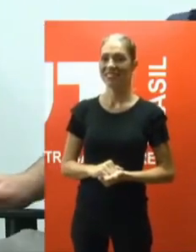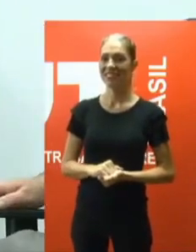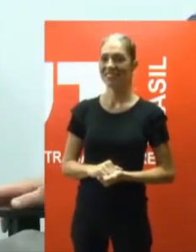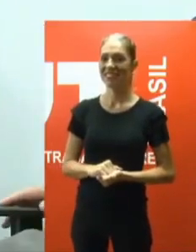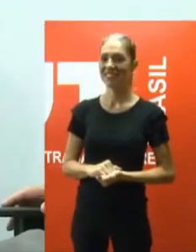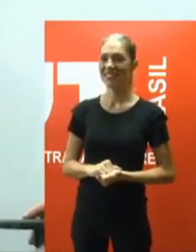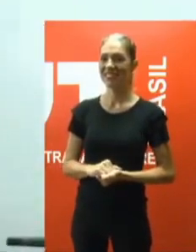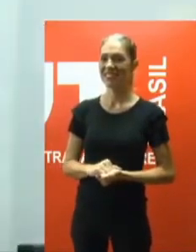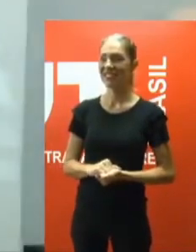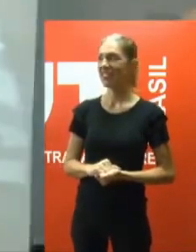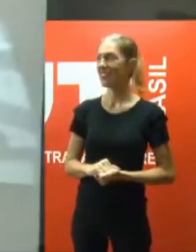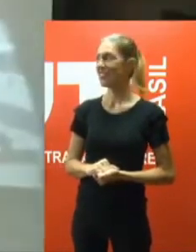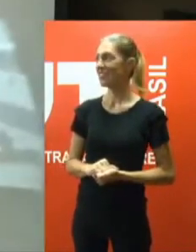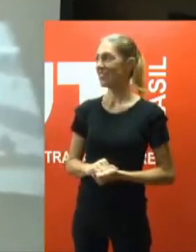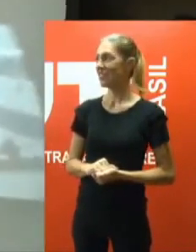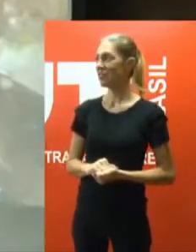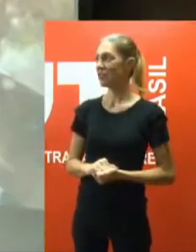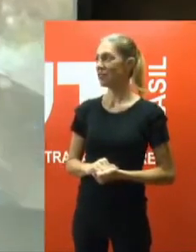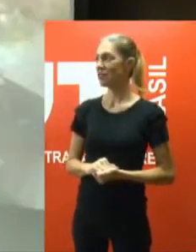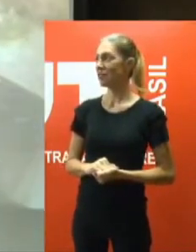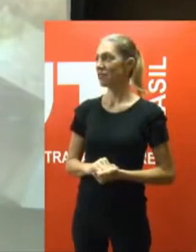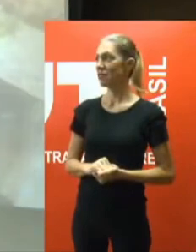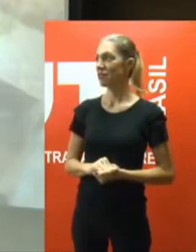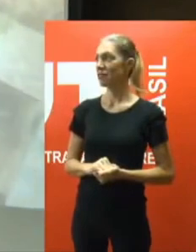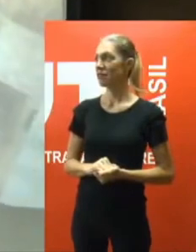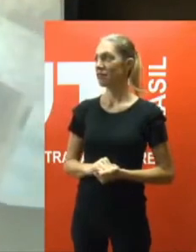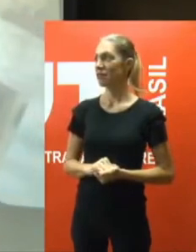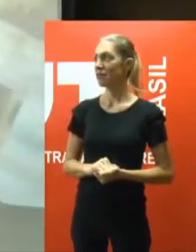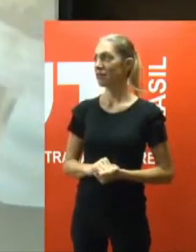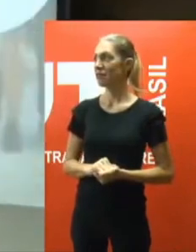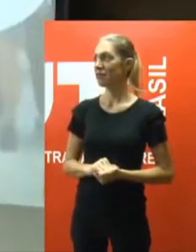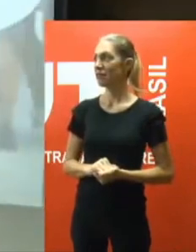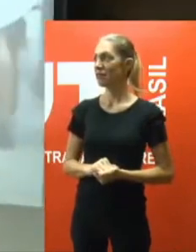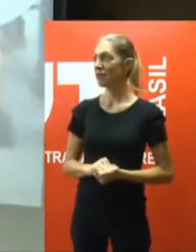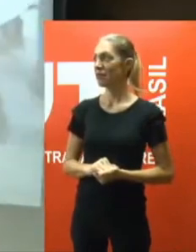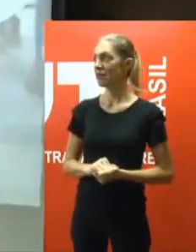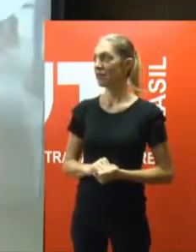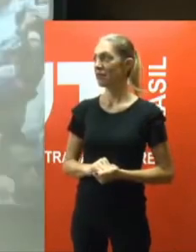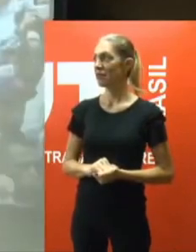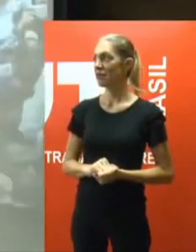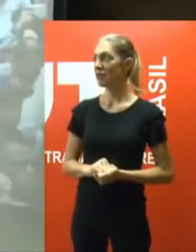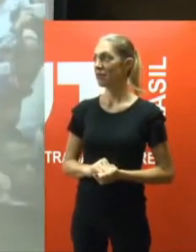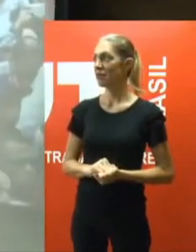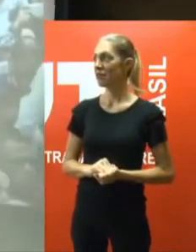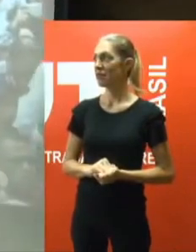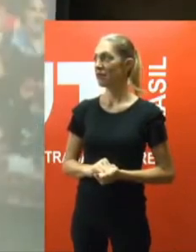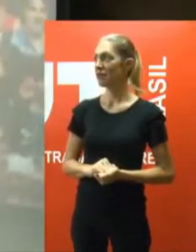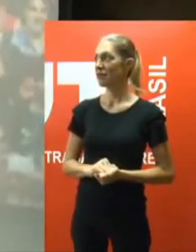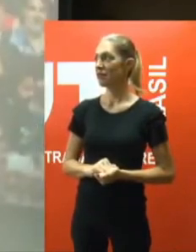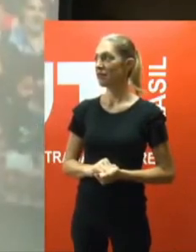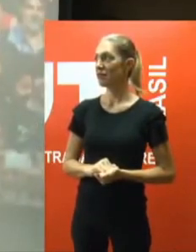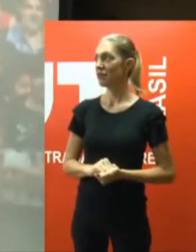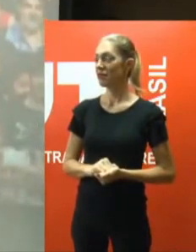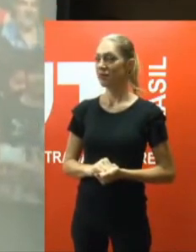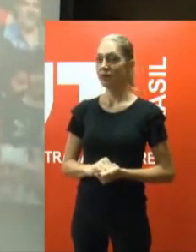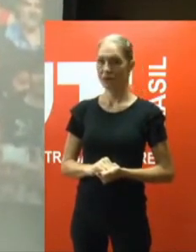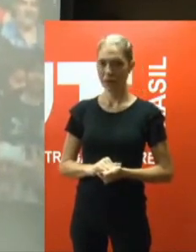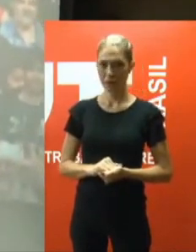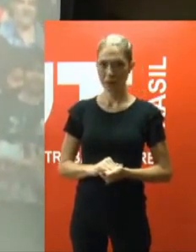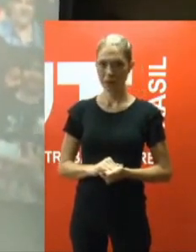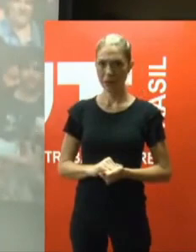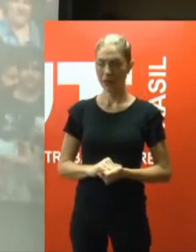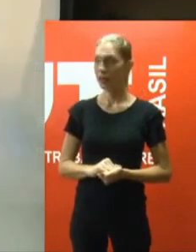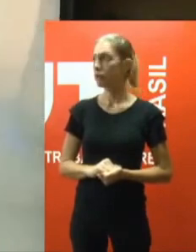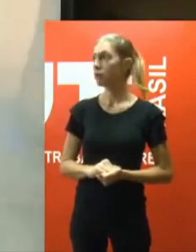Brasil. Nos últimos tempos, a população vem sofrendo muito. A CUT se mantém ao lado